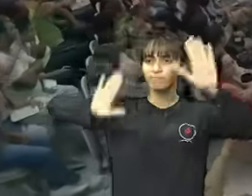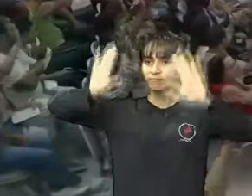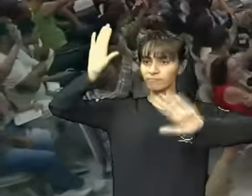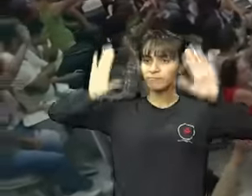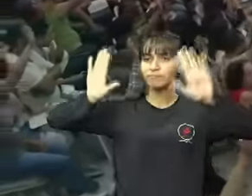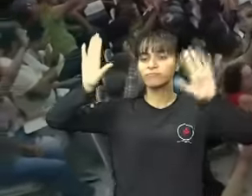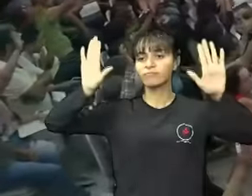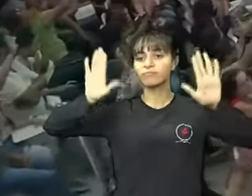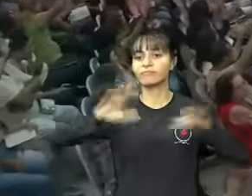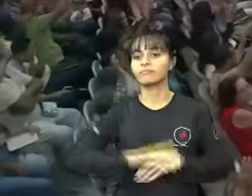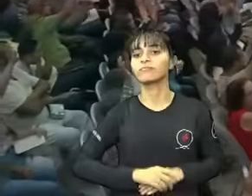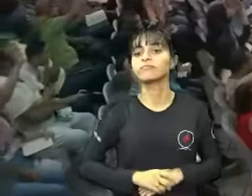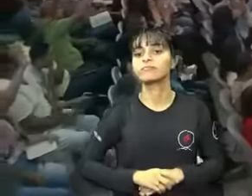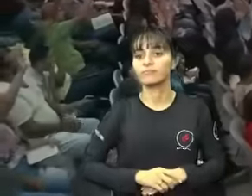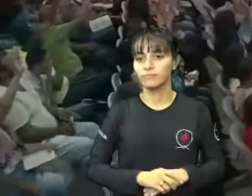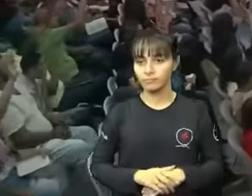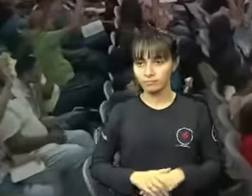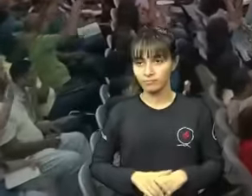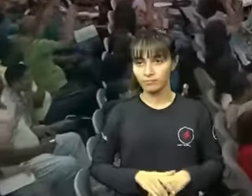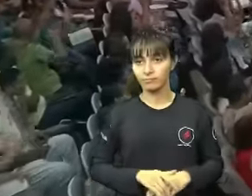levantar Isso é para vir não